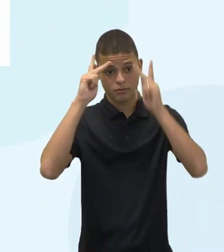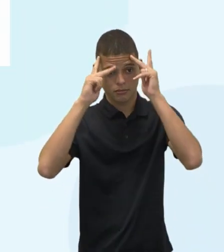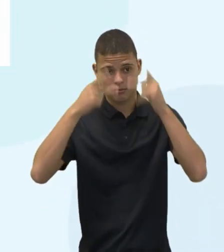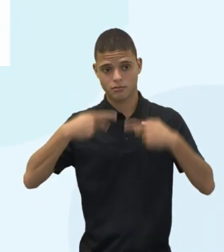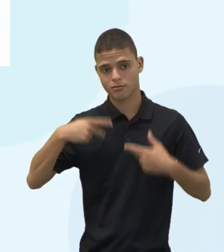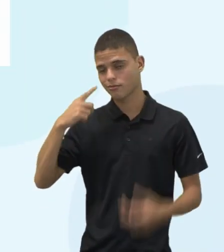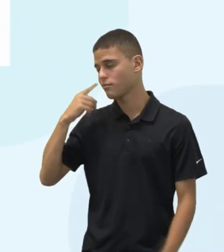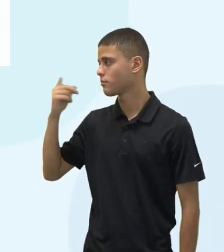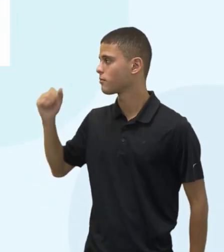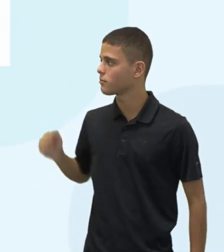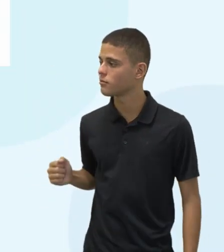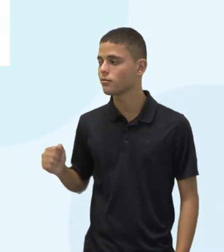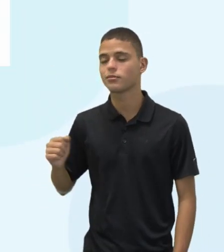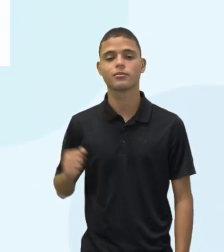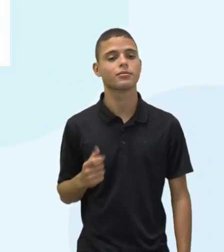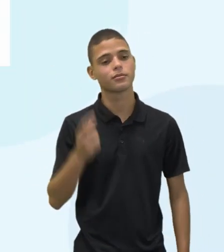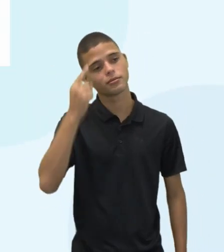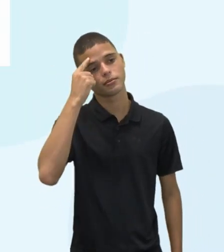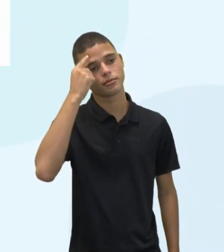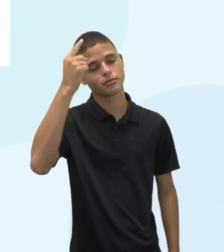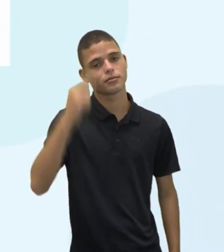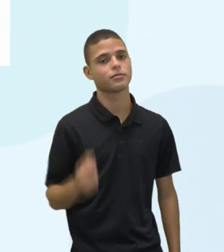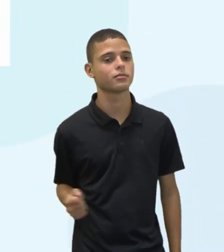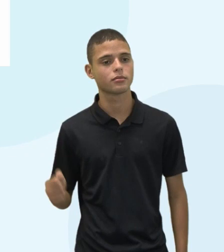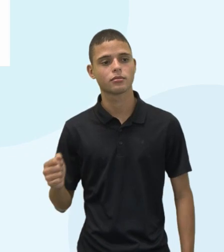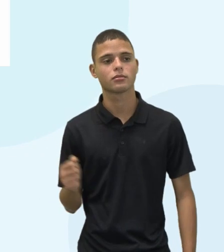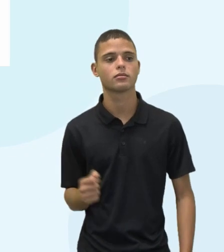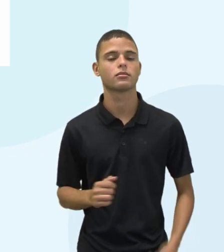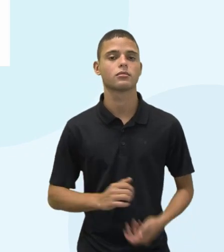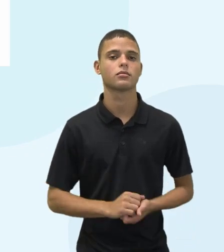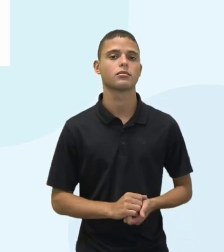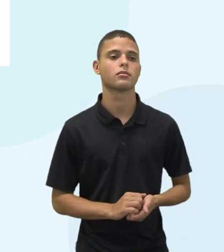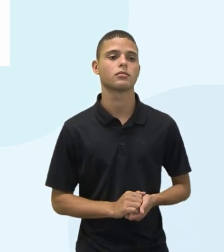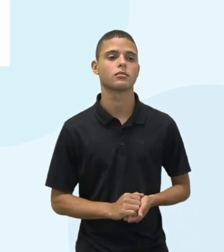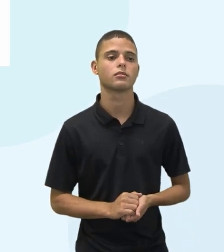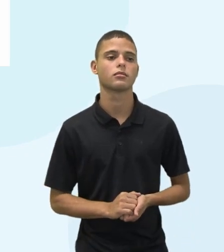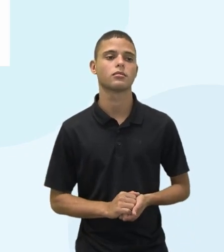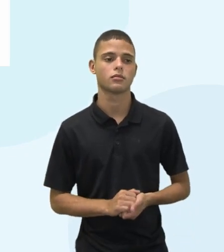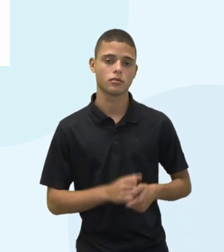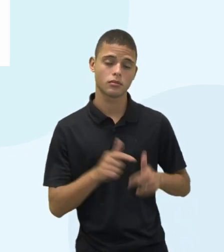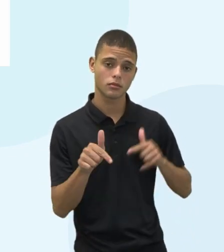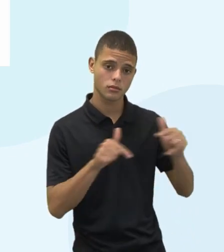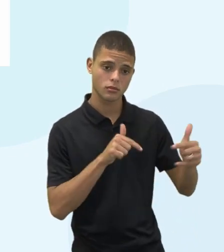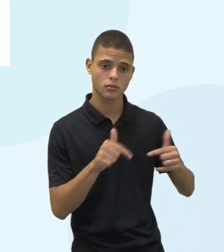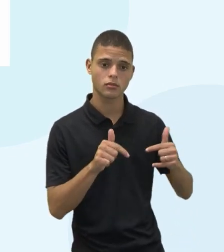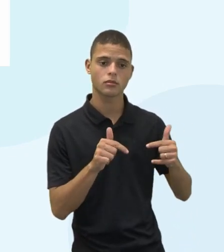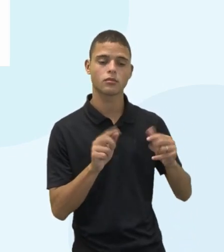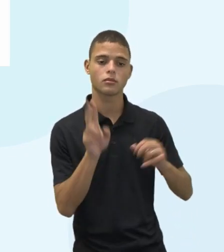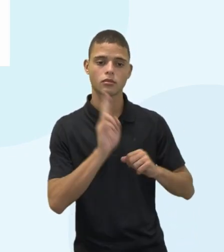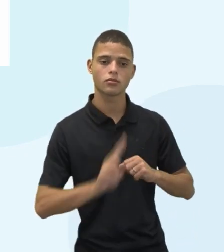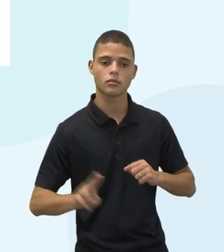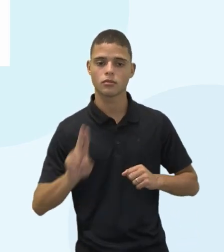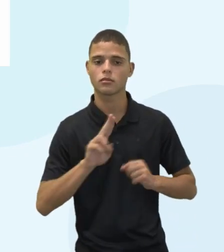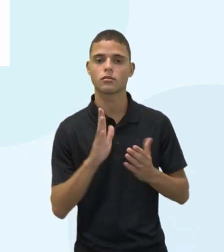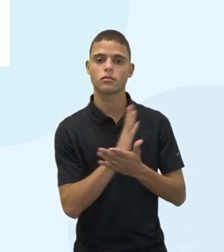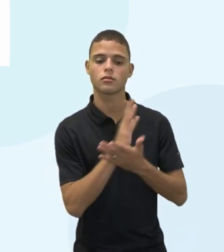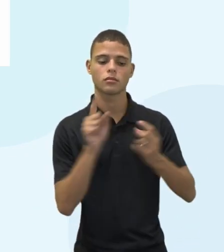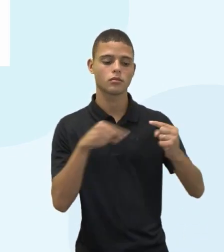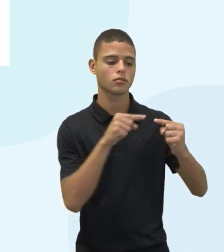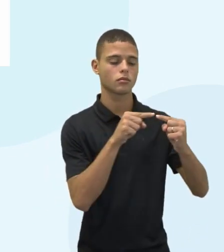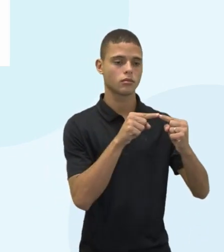por exemplo, o trabalho com os objetivos do desenvolvimento sustentável, como se